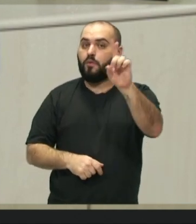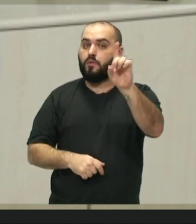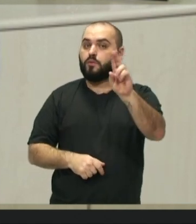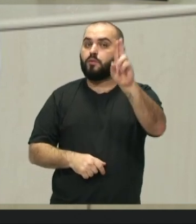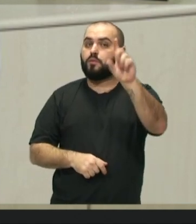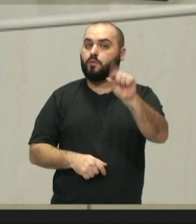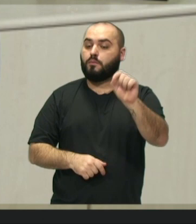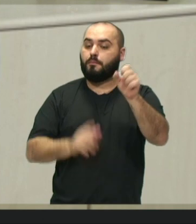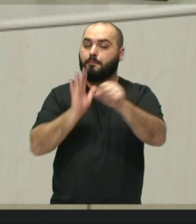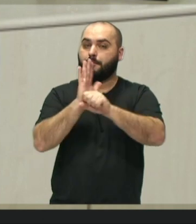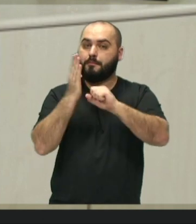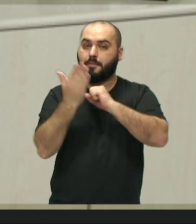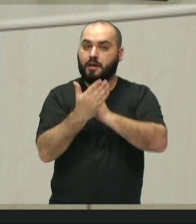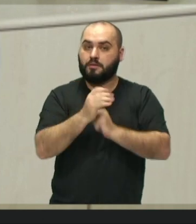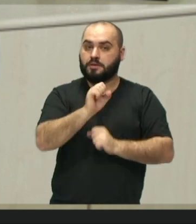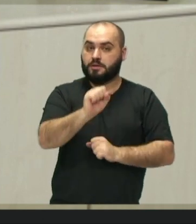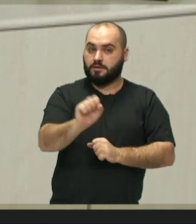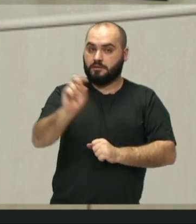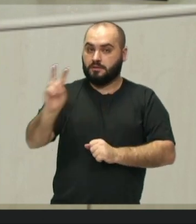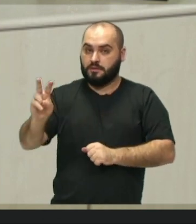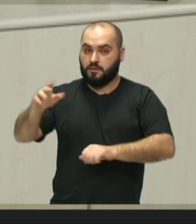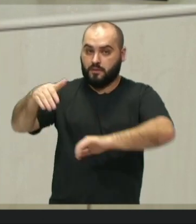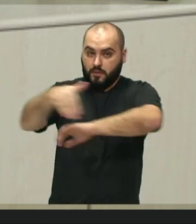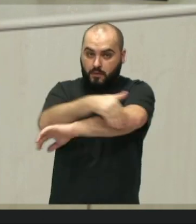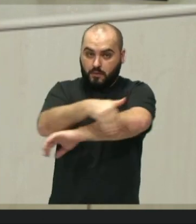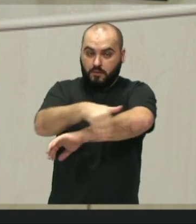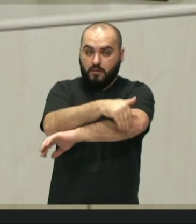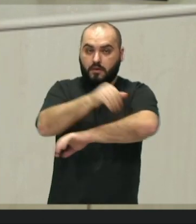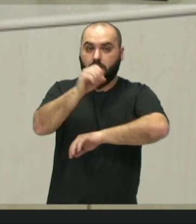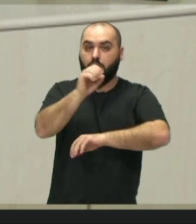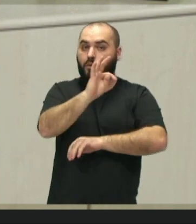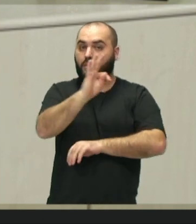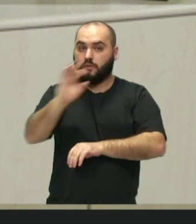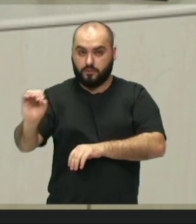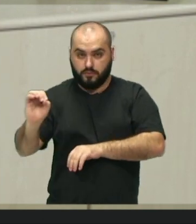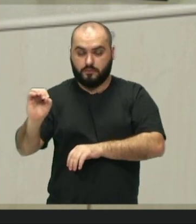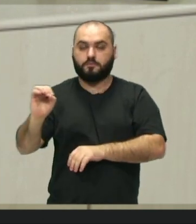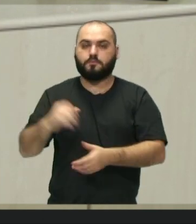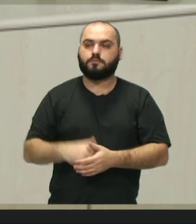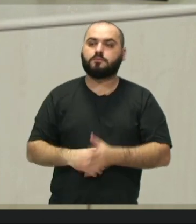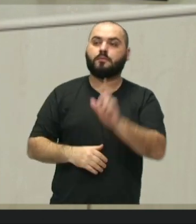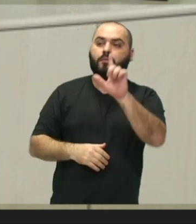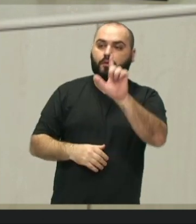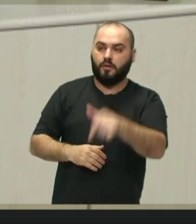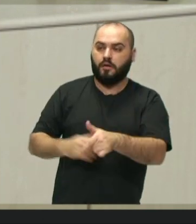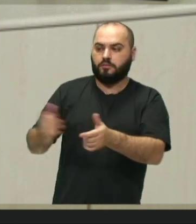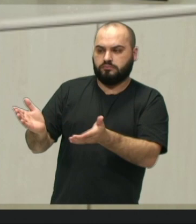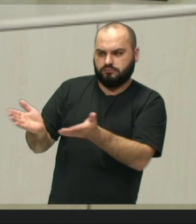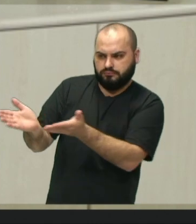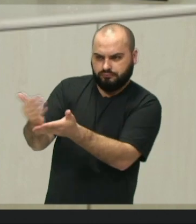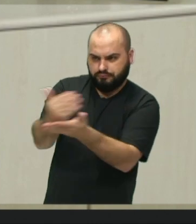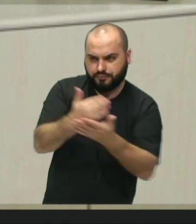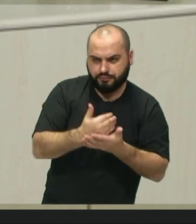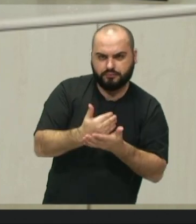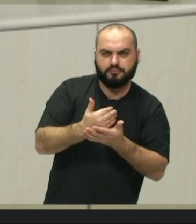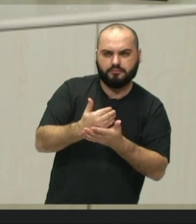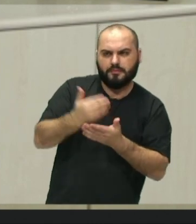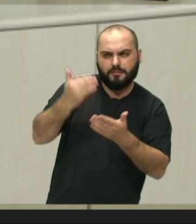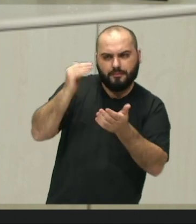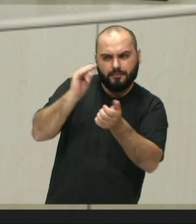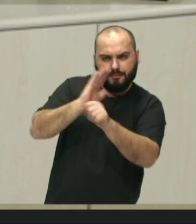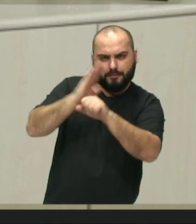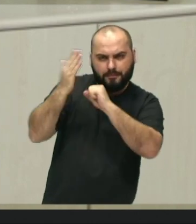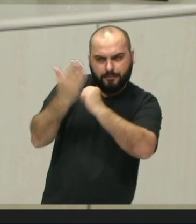no bairro São Vicente, na rua Alto Lóia, que é o que recebe os efluentes aqui desses bairros que eu citei há pouco, Cabeçudas, Fazenda,